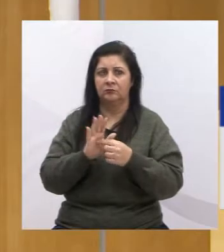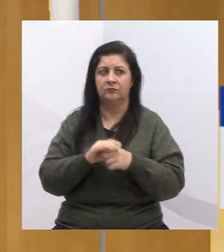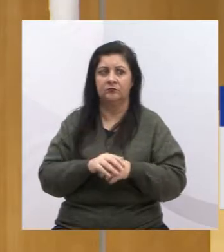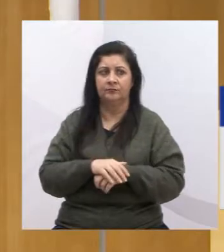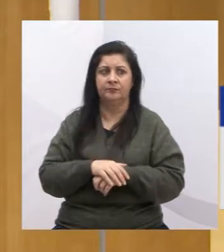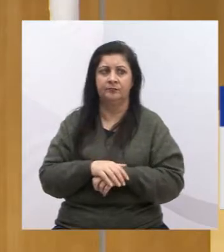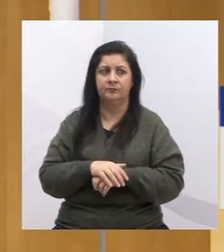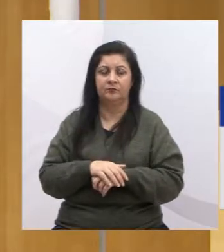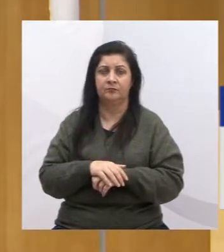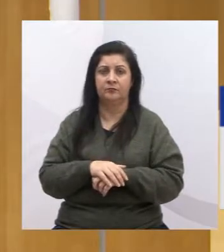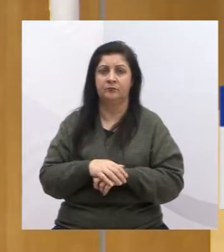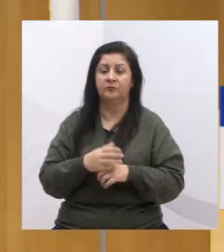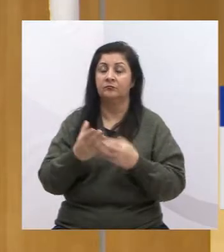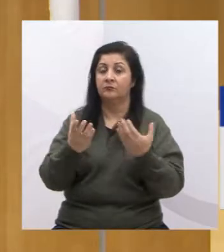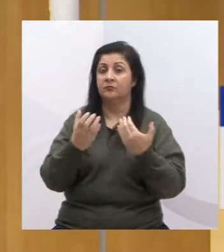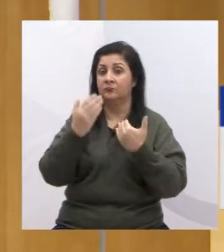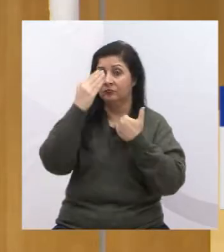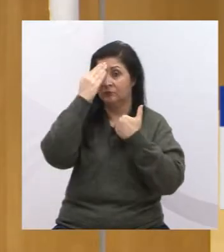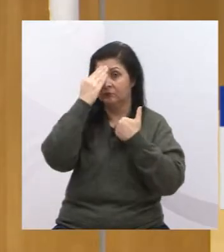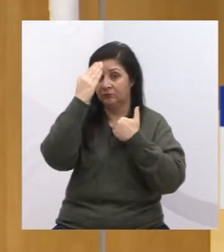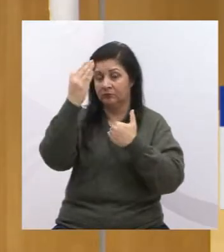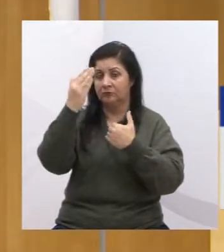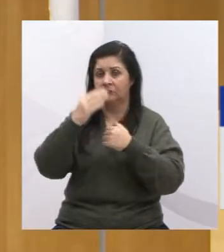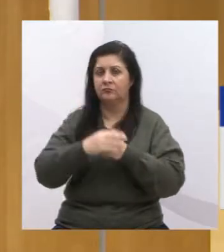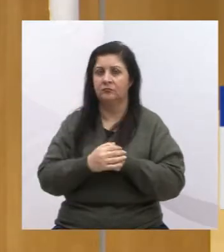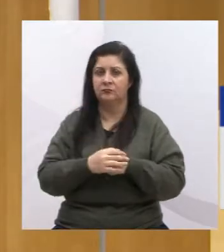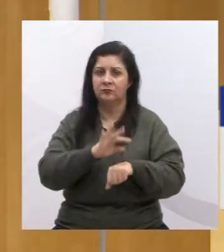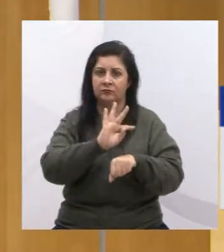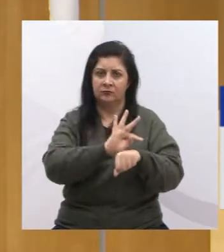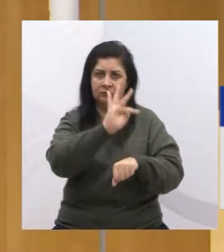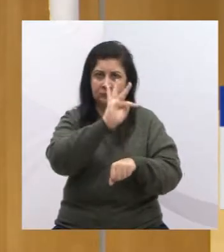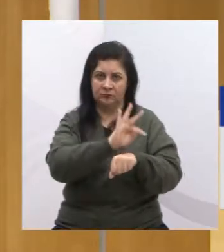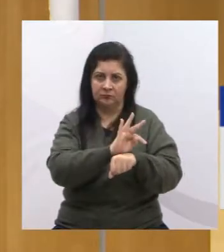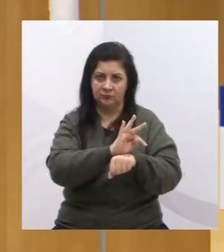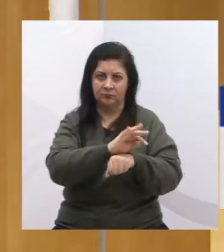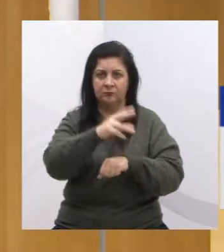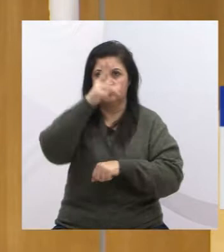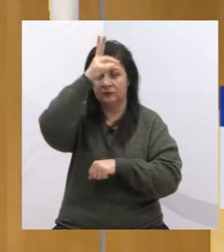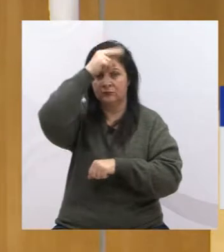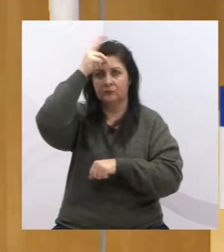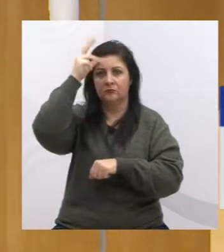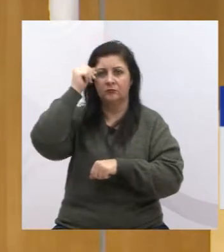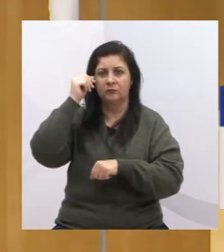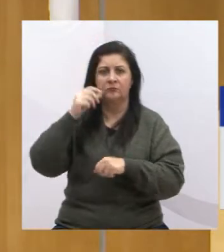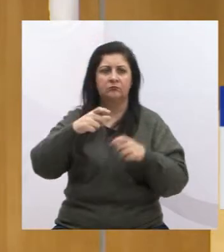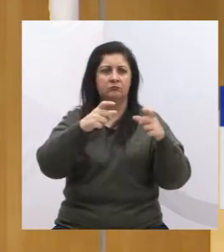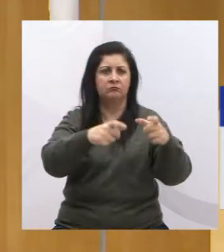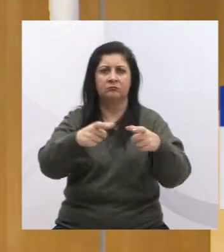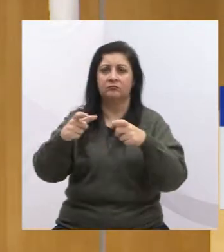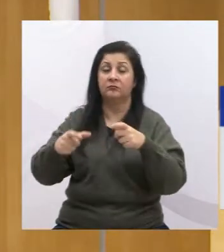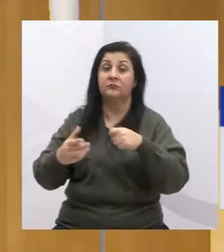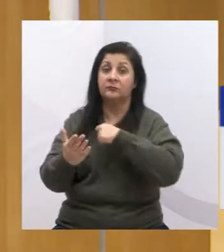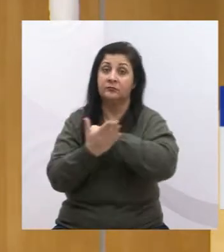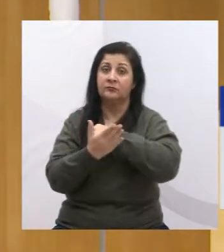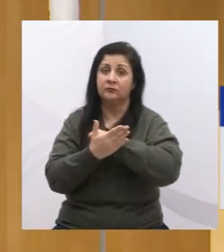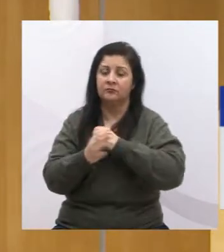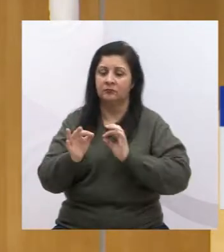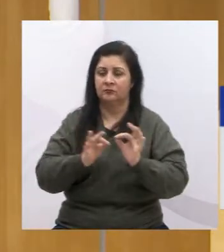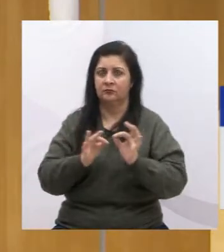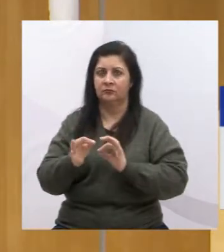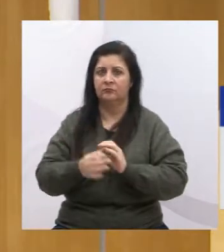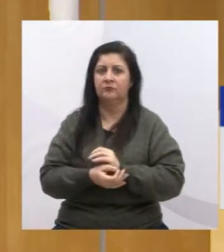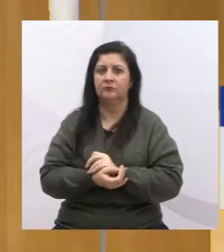eu quero aqui agradecer muito aos técnicos da Prefeitura, de diversos setores que nos ajudaram na